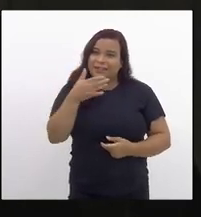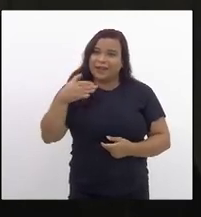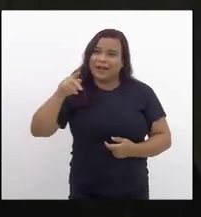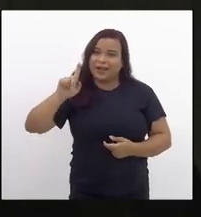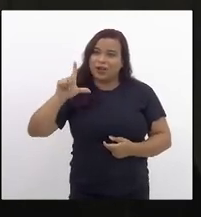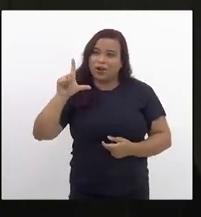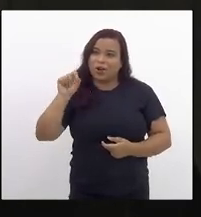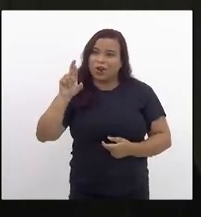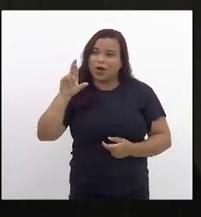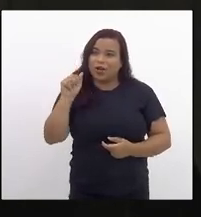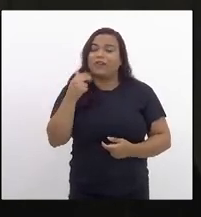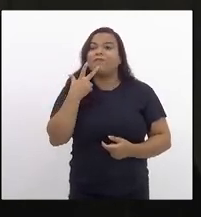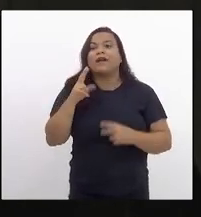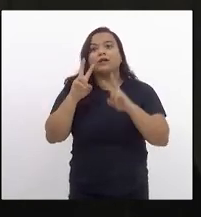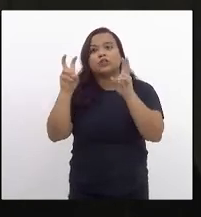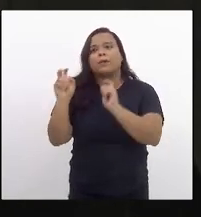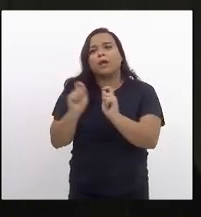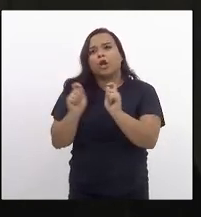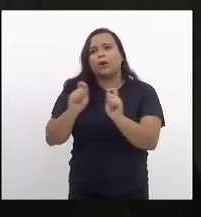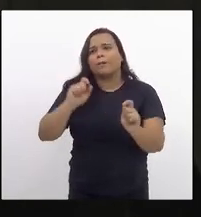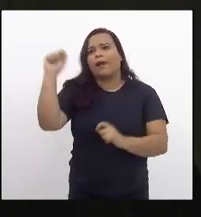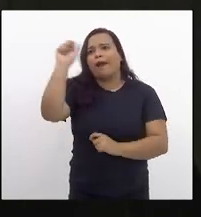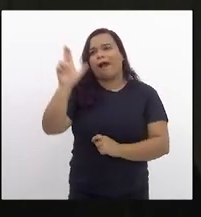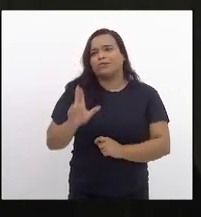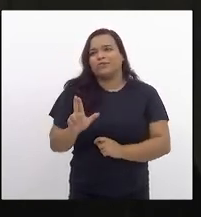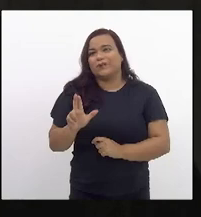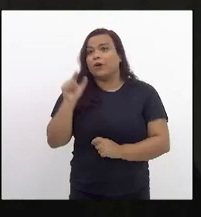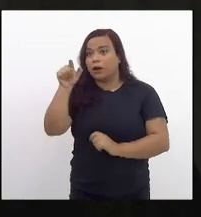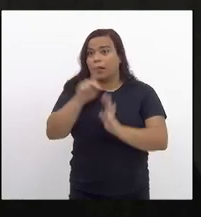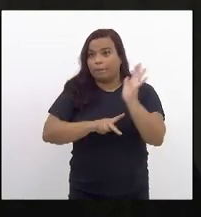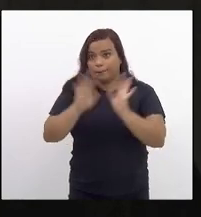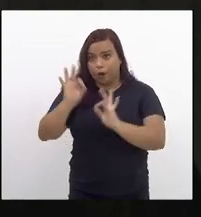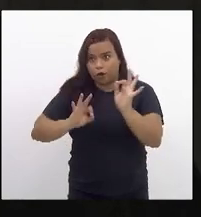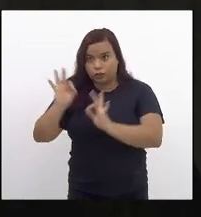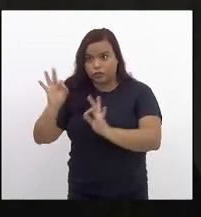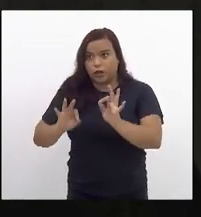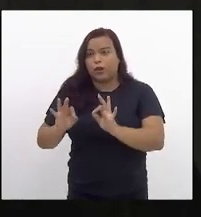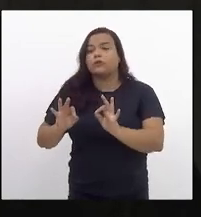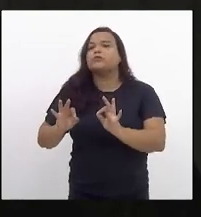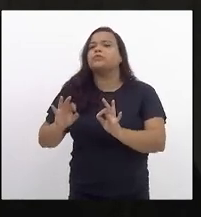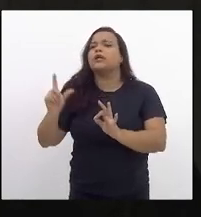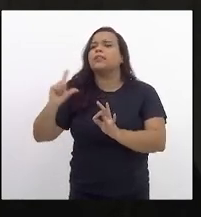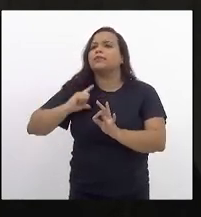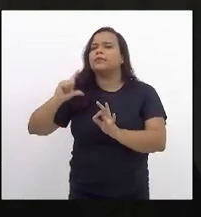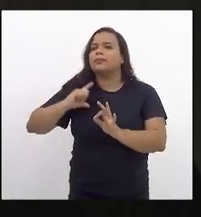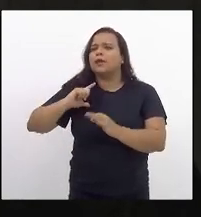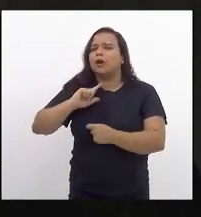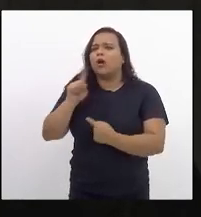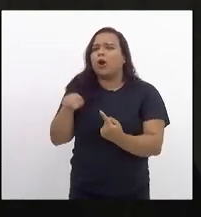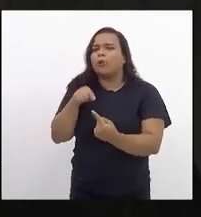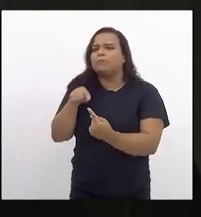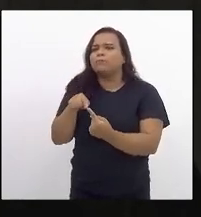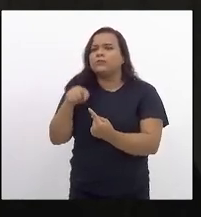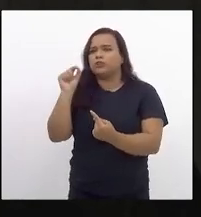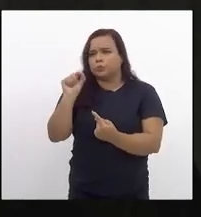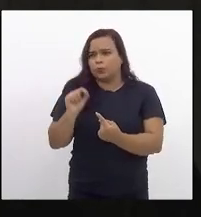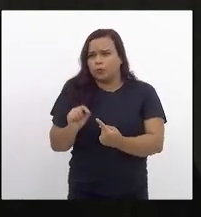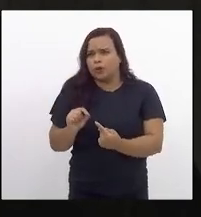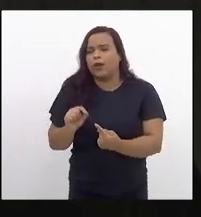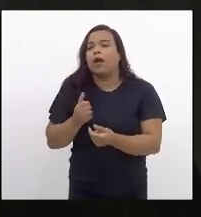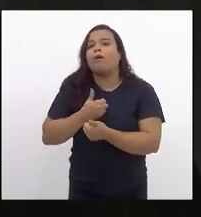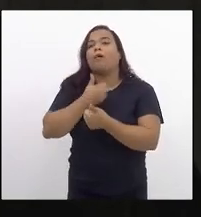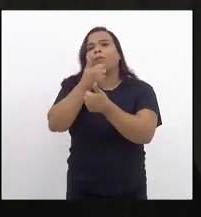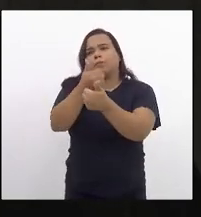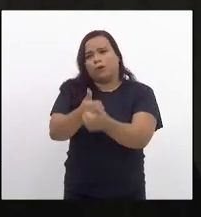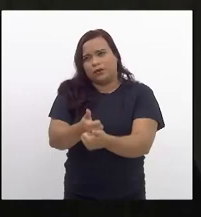esse projeto de resolução Deputado Luiz Paulo é ele Visa justamente acompanhar